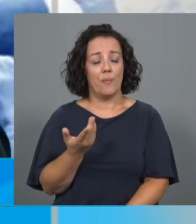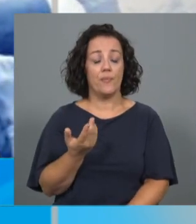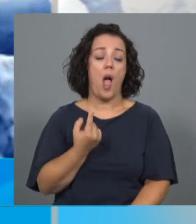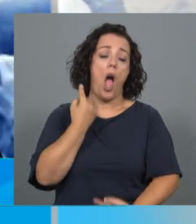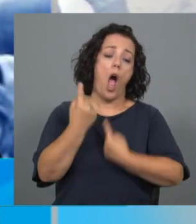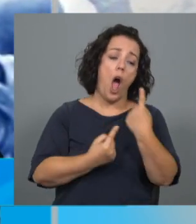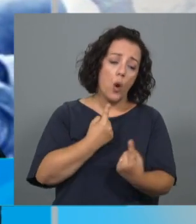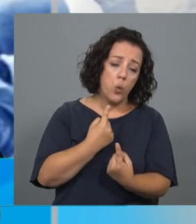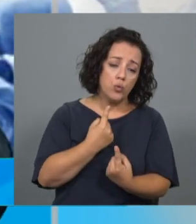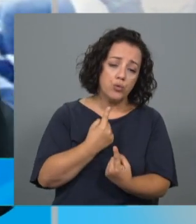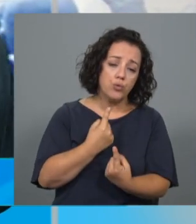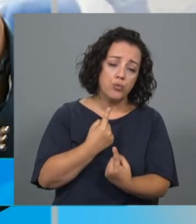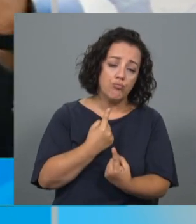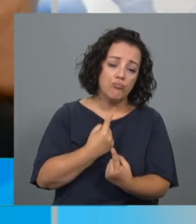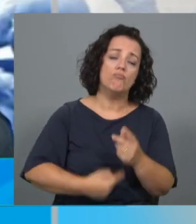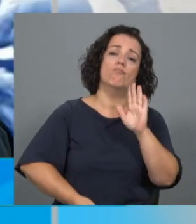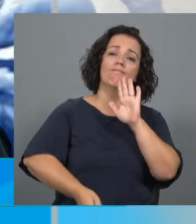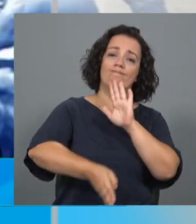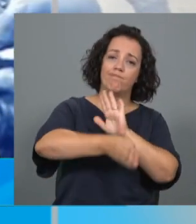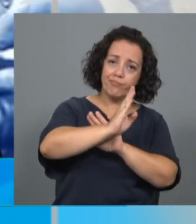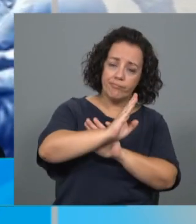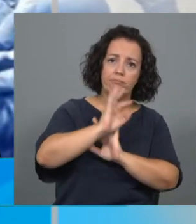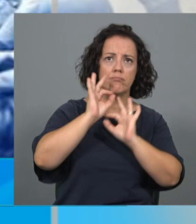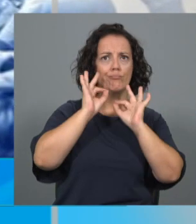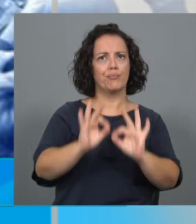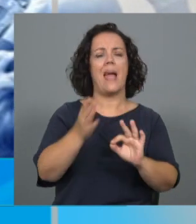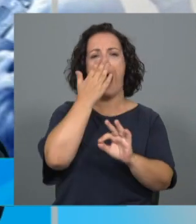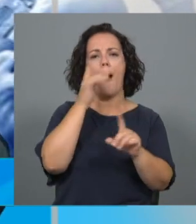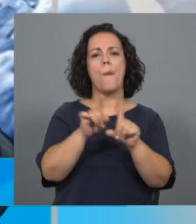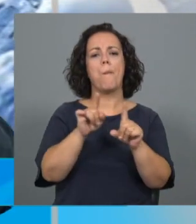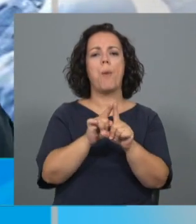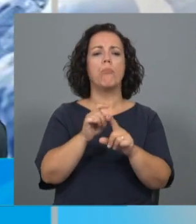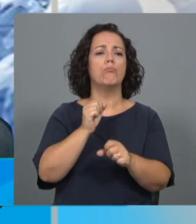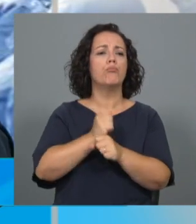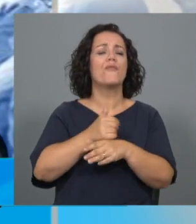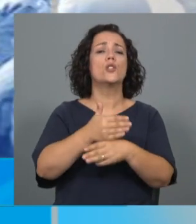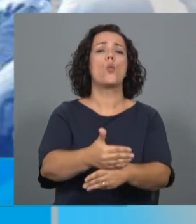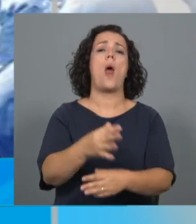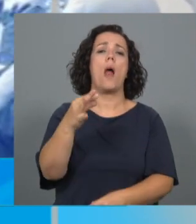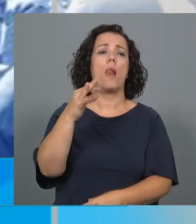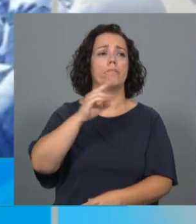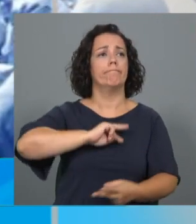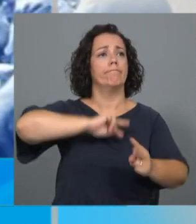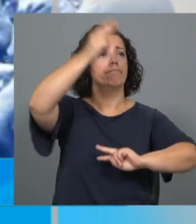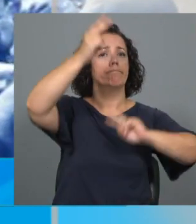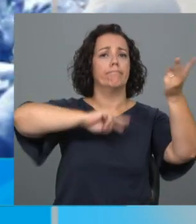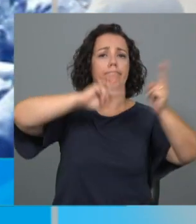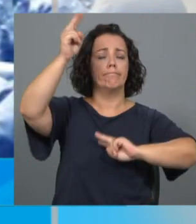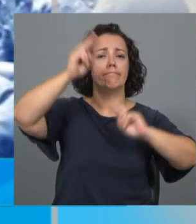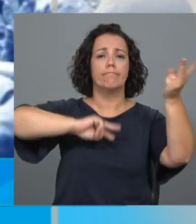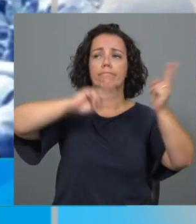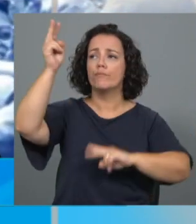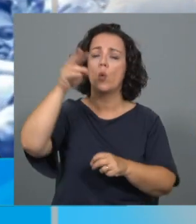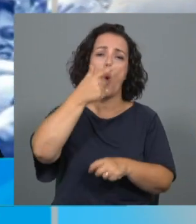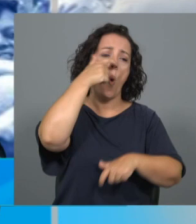partem, são missionários profissionais, digamos, vão para outras terras, encontram outros povos, outras